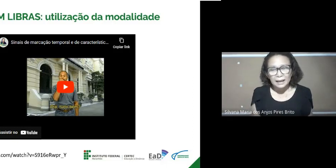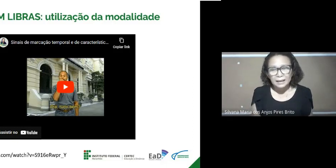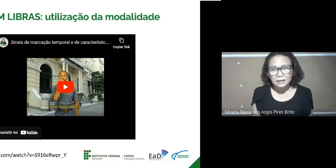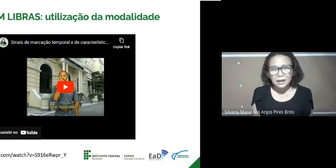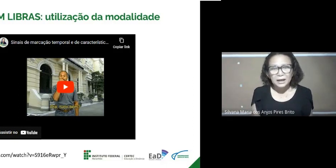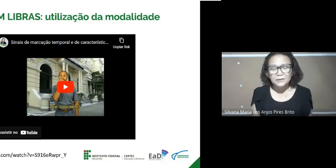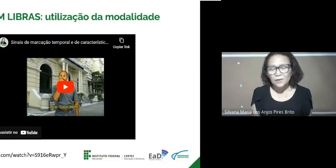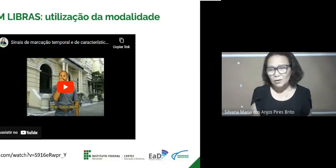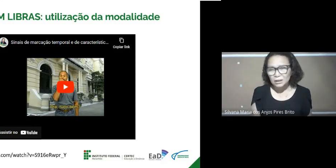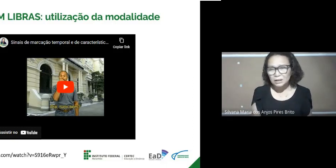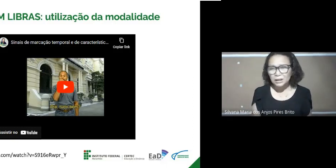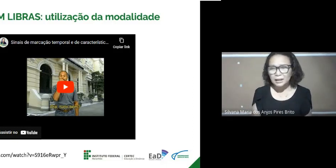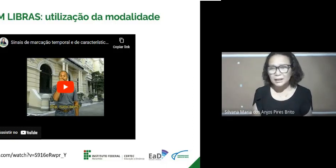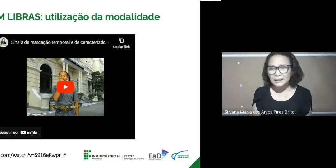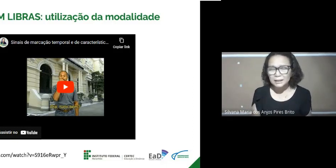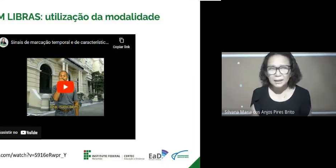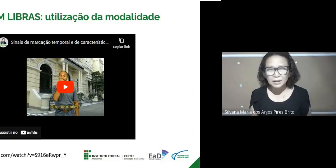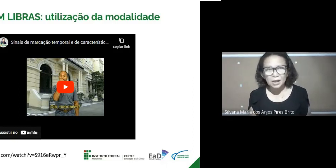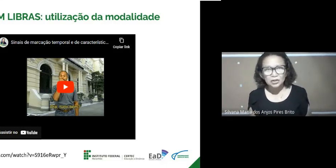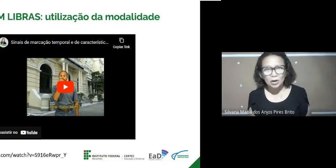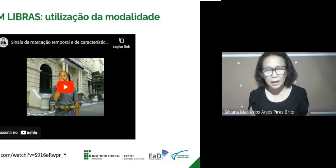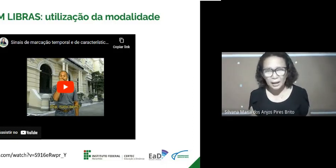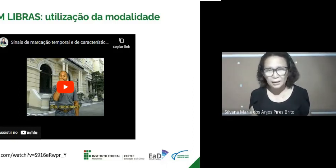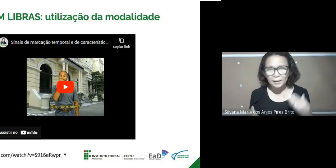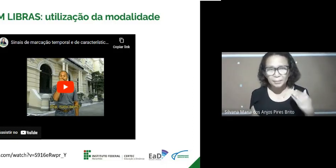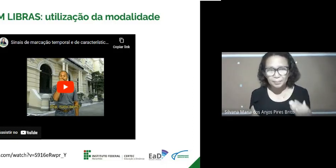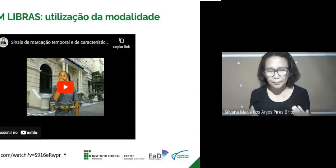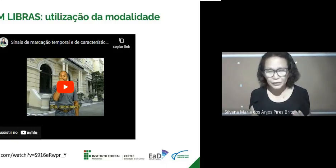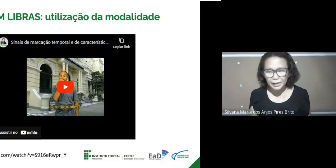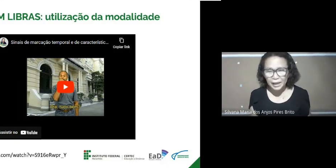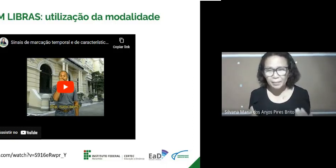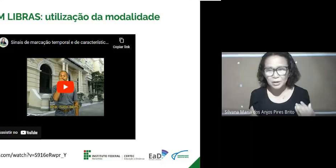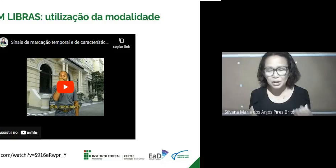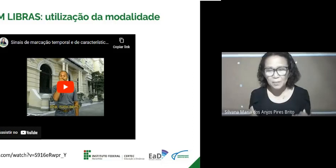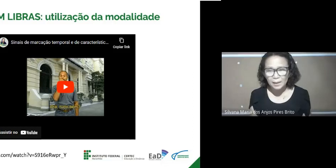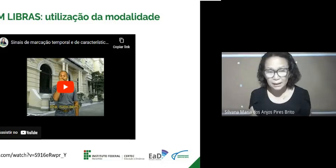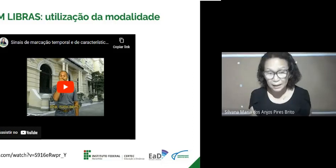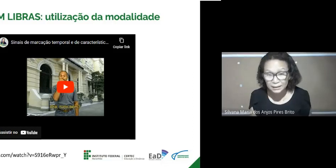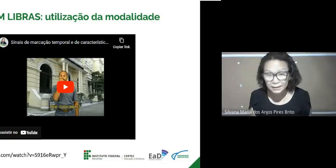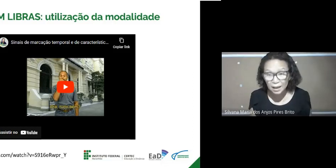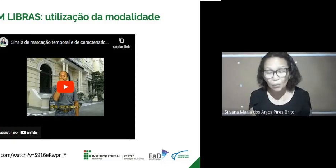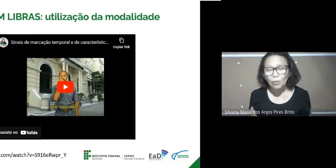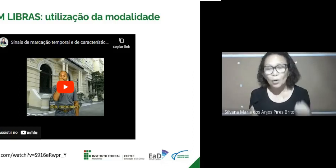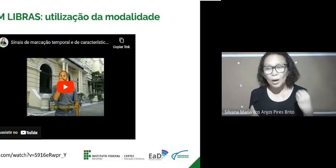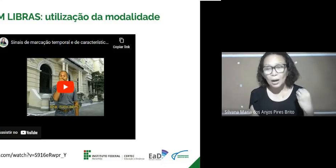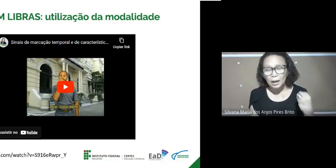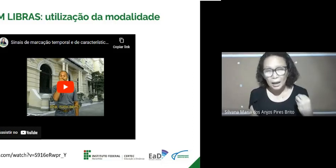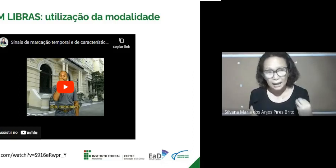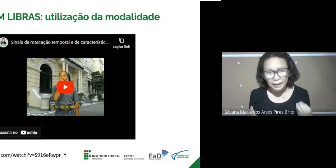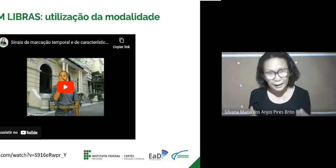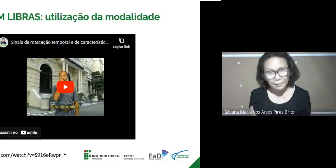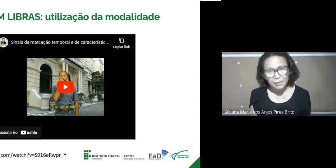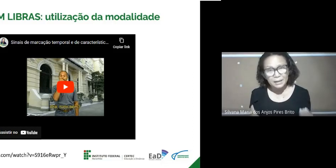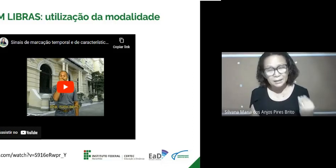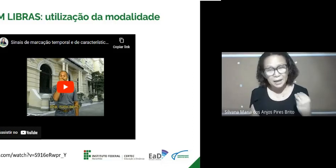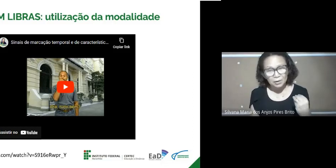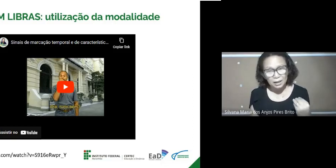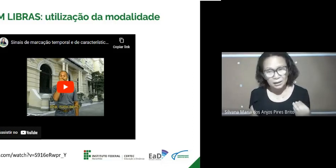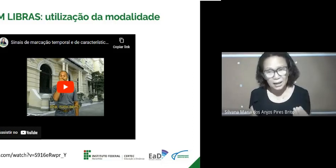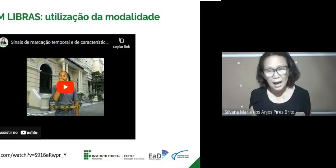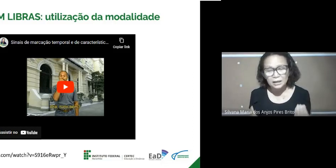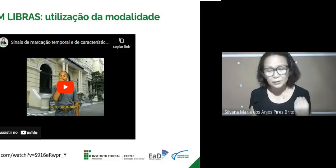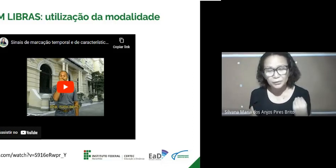Então, aquelas dicas foram as dicas assim que a gente orienta, sempre chamando a atenção. A Libras